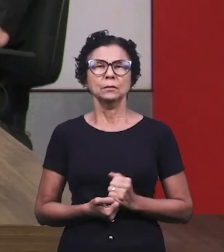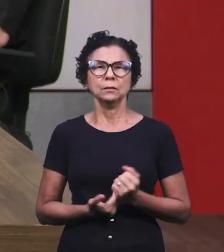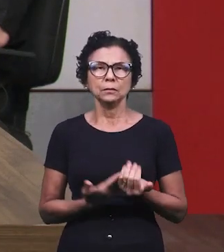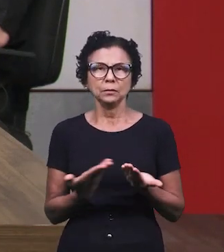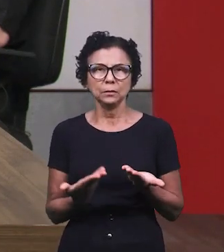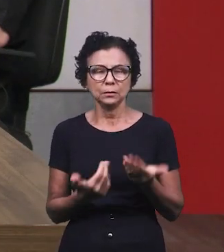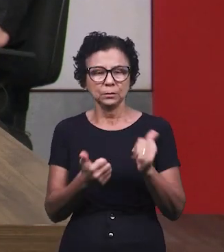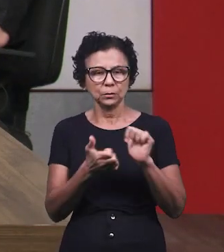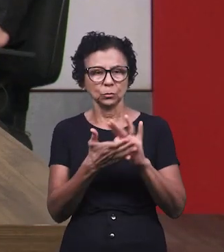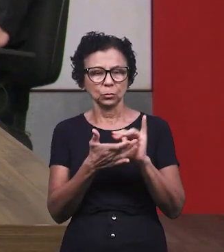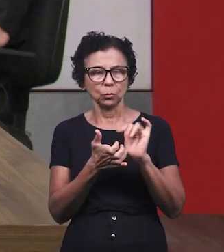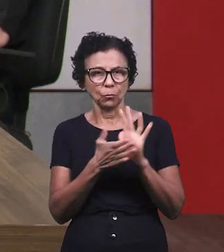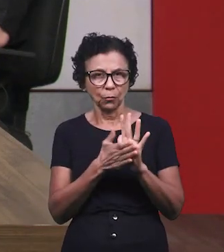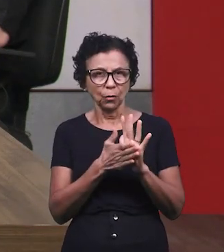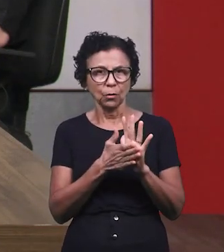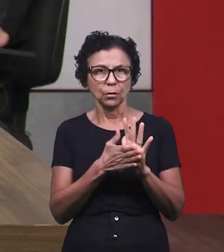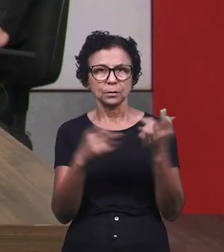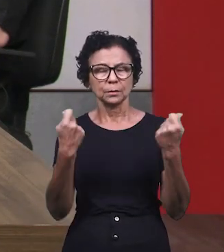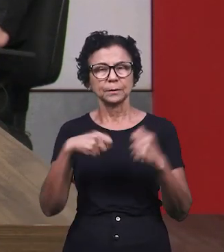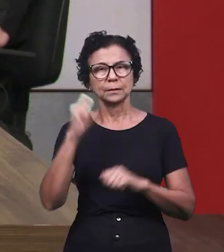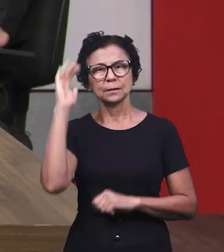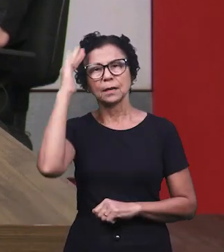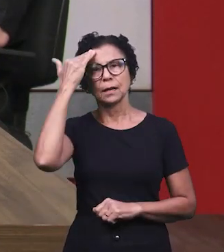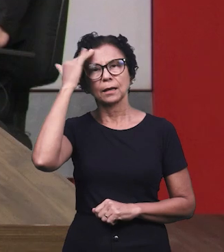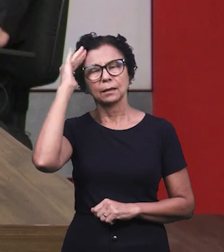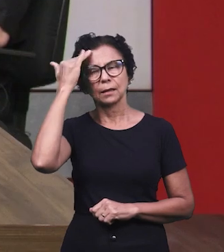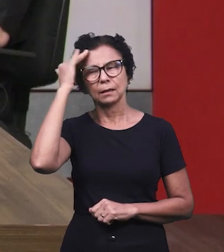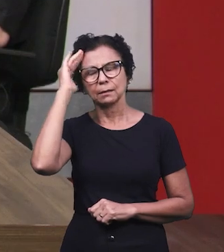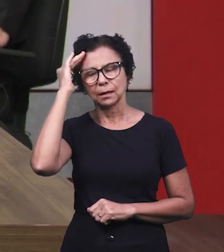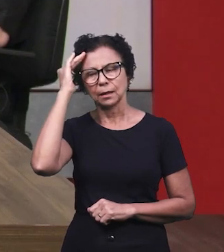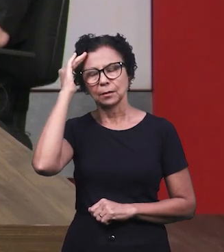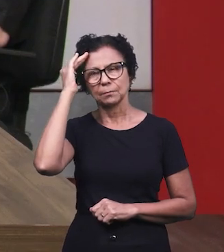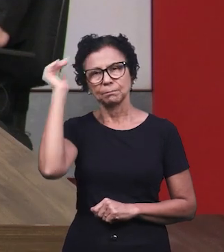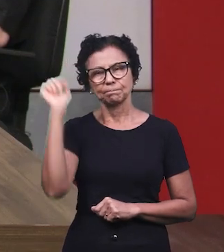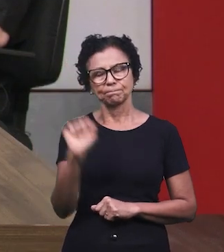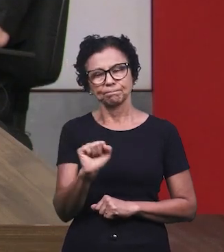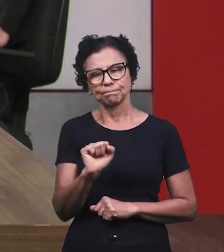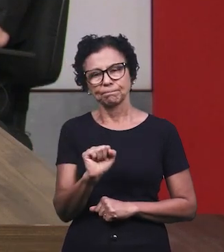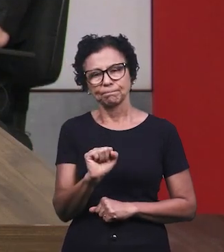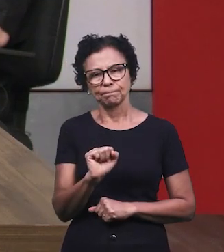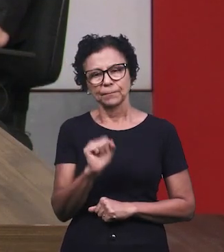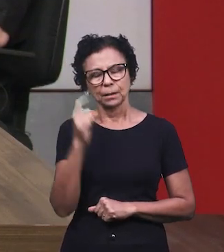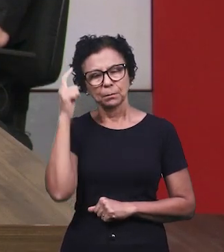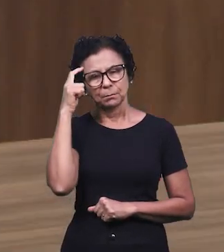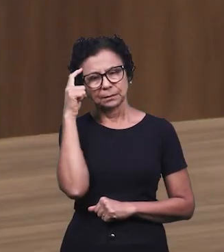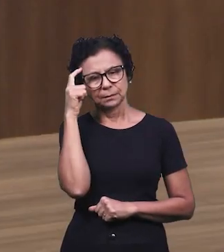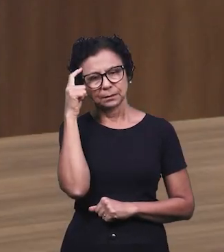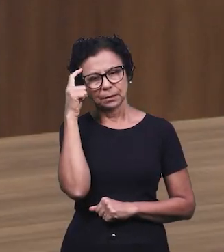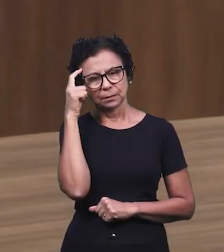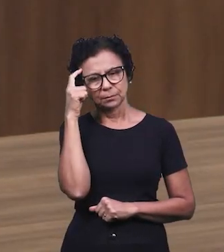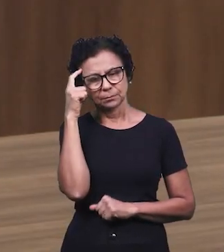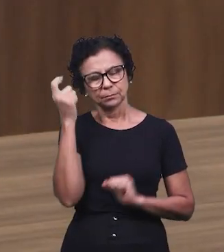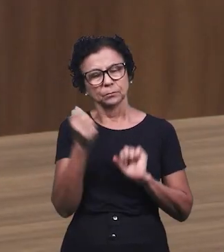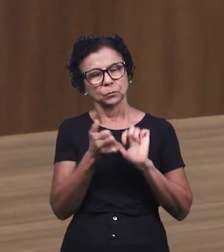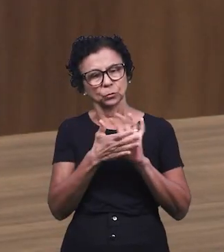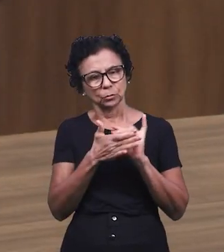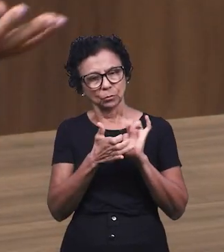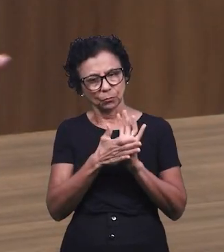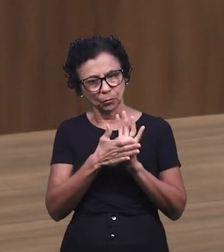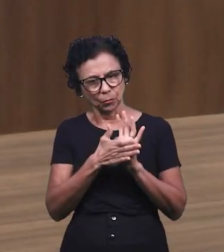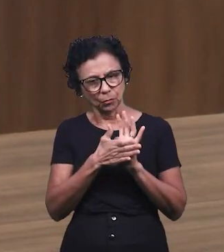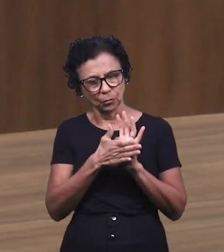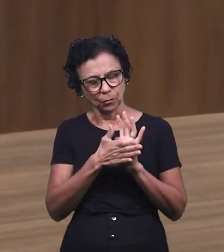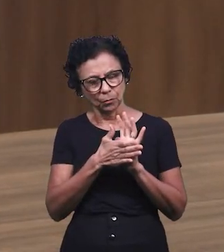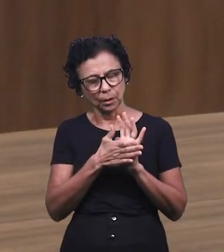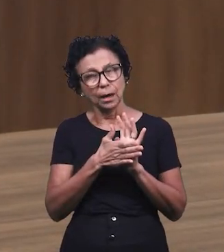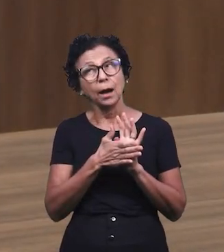gente precisa parar para pensar e meditar no louvor. Então, depois que eu entendo o louvor, o que é